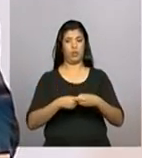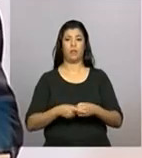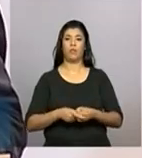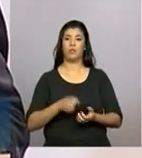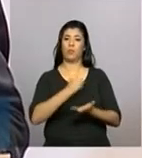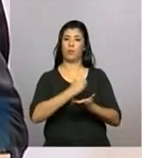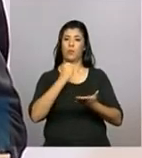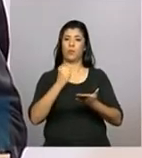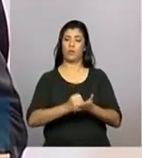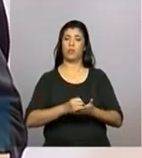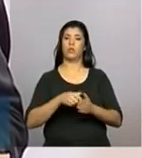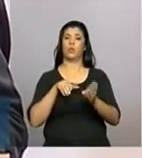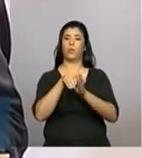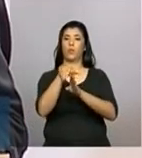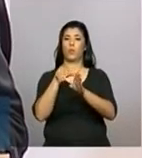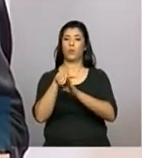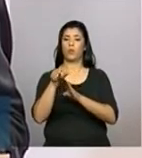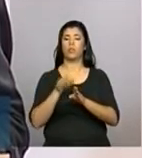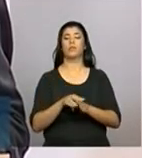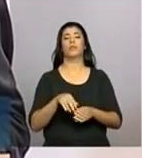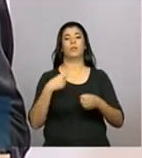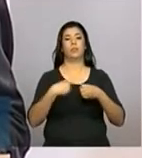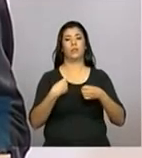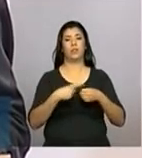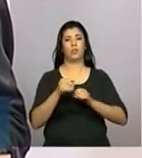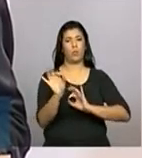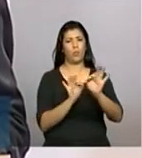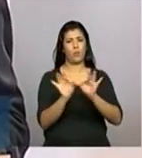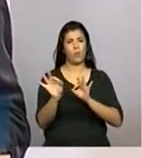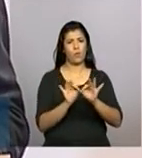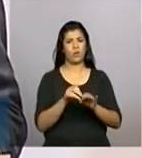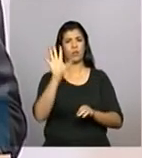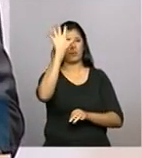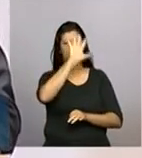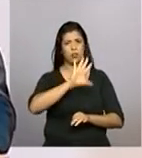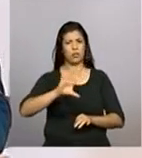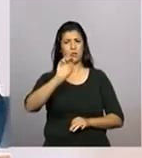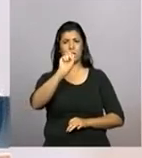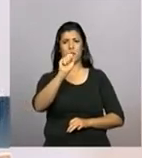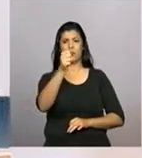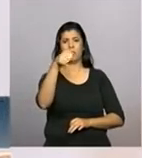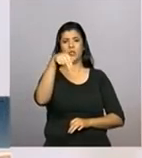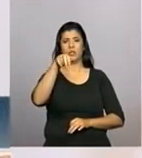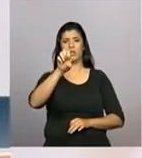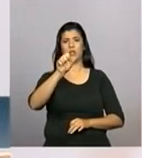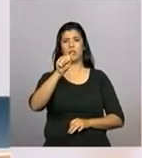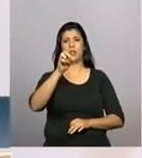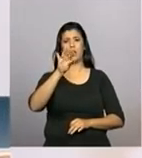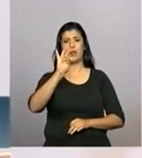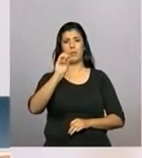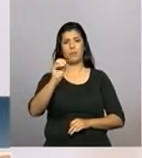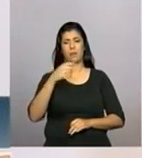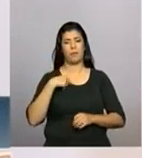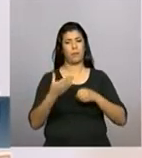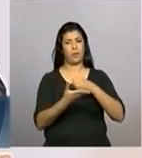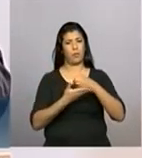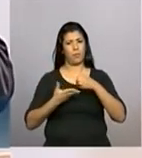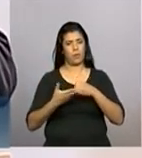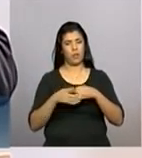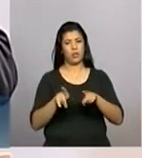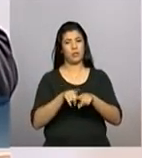das Cidades, o Plano Nacional de Saneamento Básico que vislumbra investimentos e determina